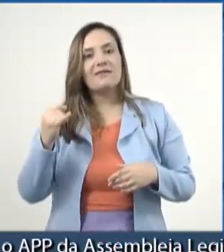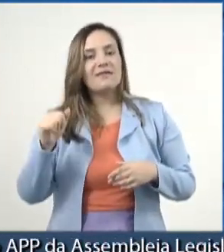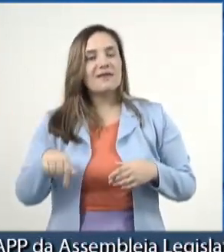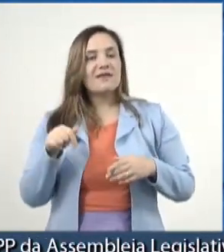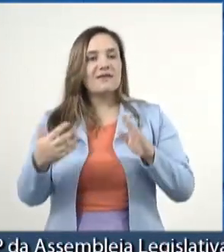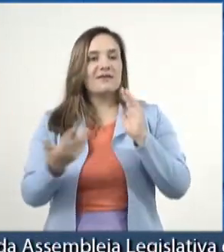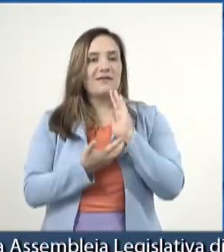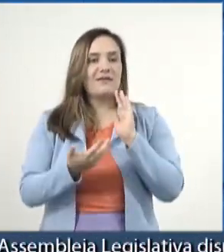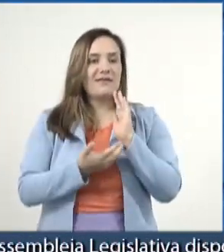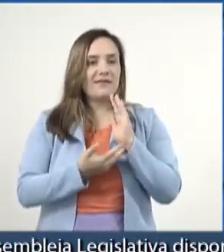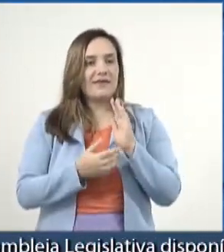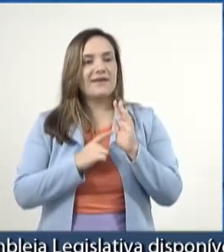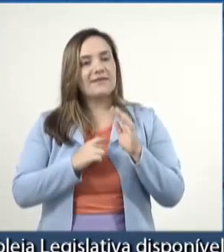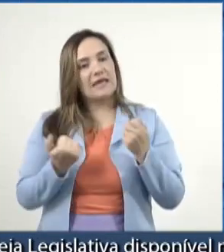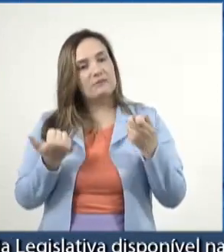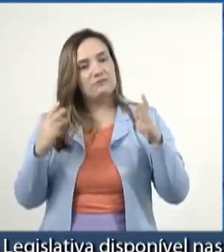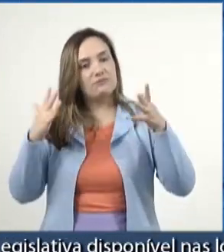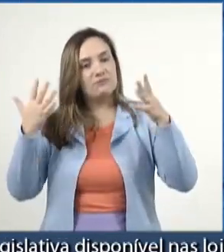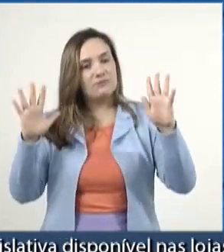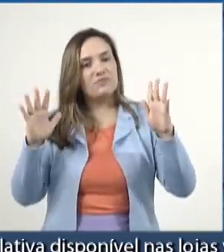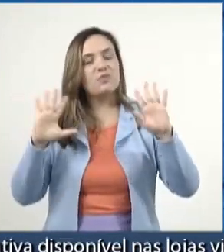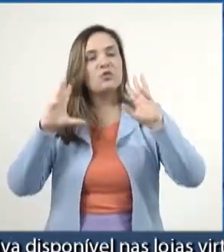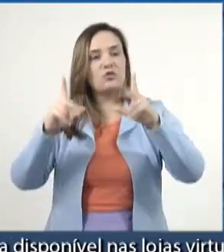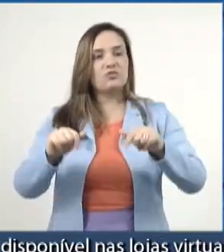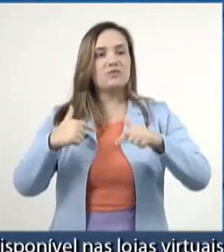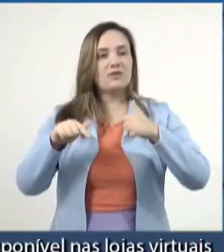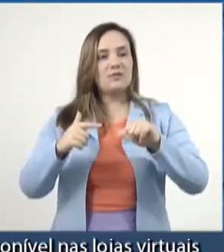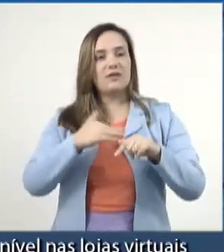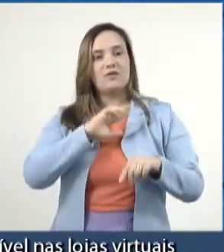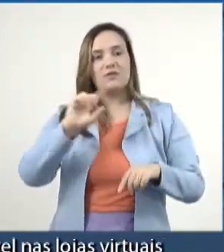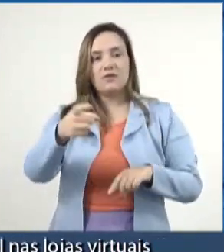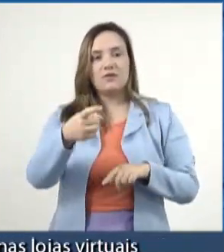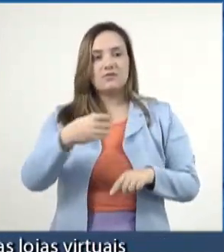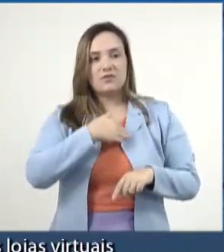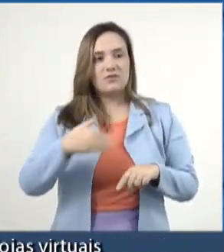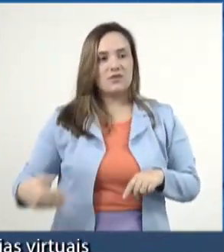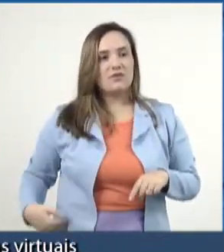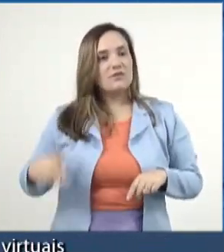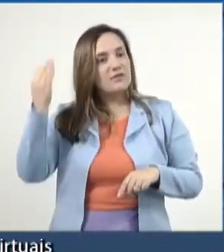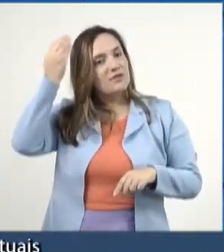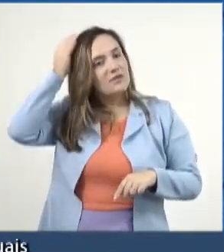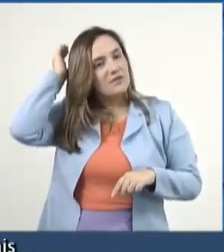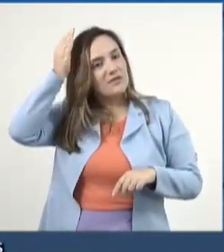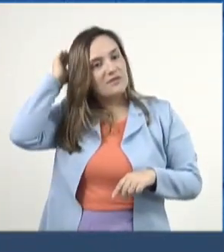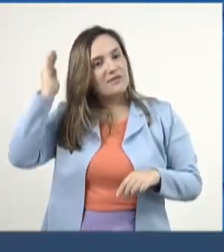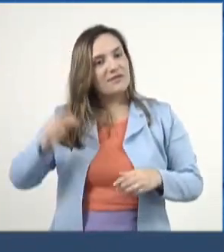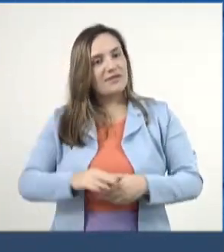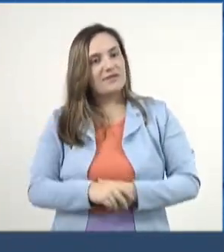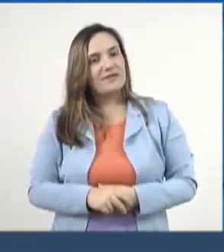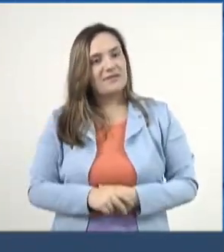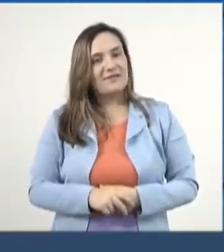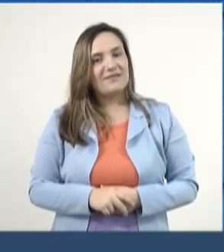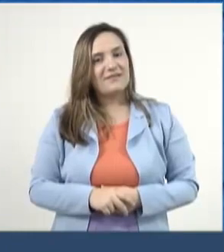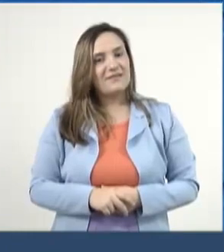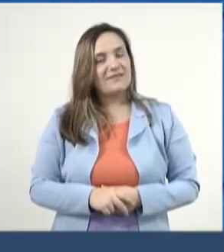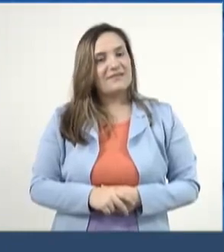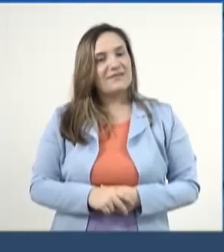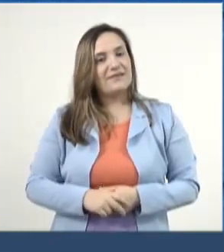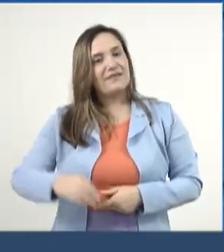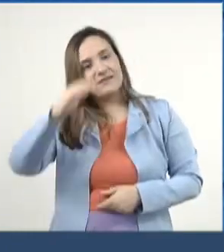Câmara Federal e vem reconhecer todos os feitos do ex-governador à frente do nosso Estado. Oi?